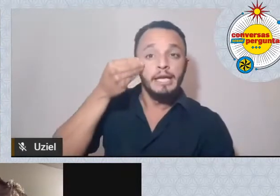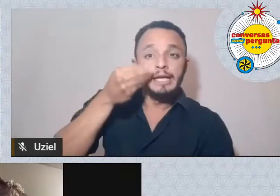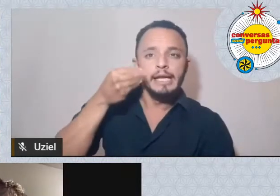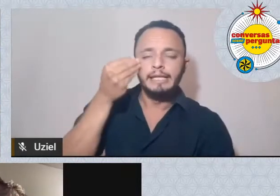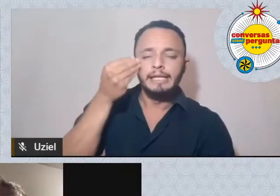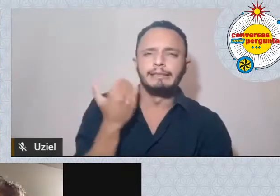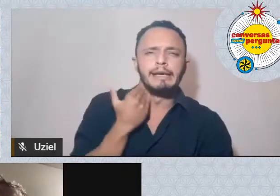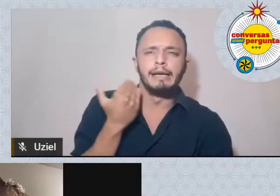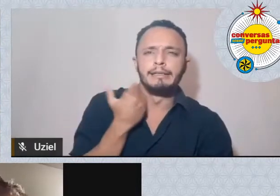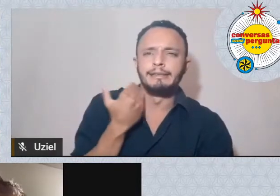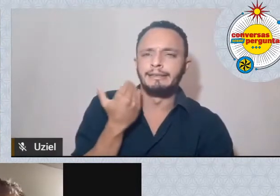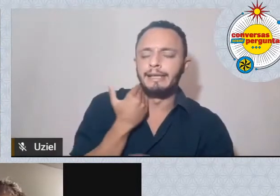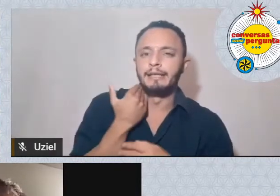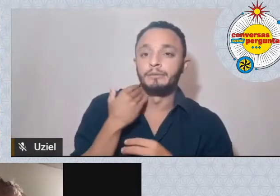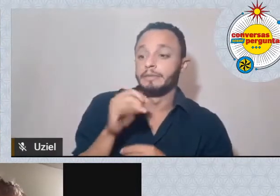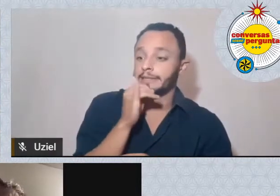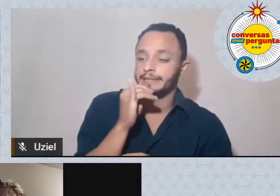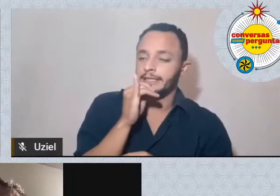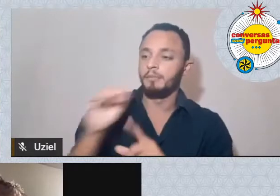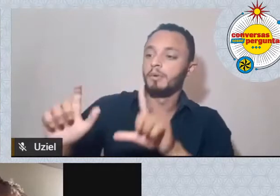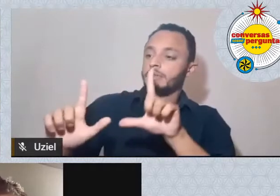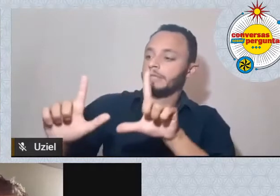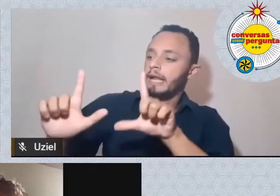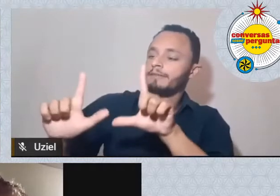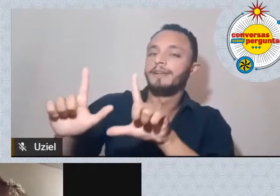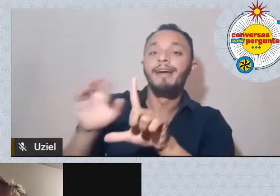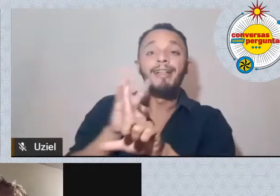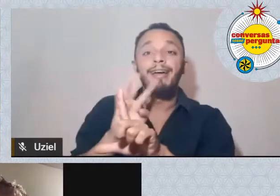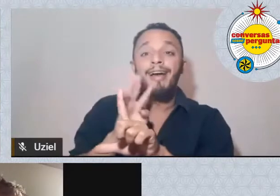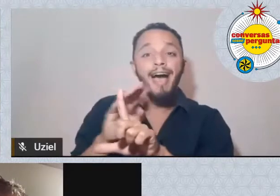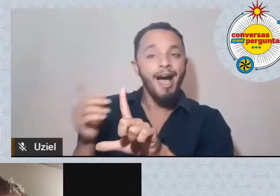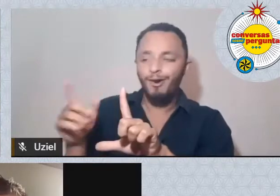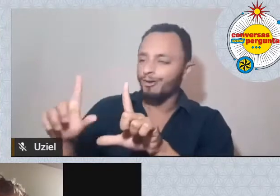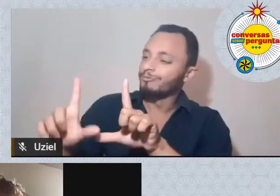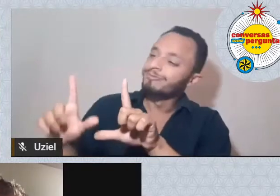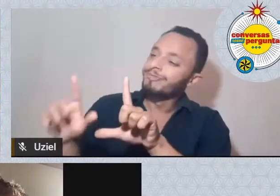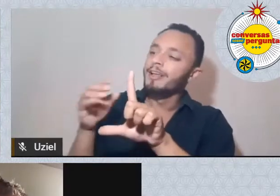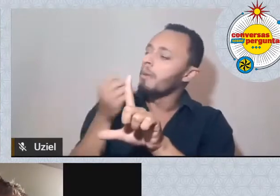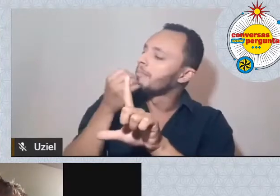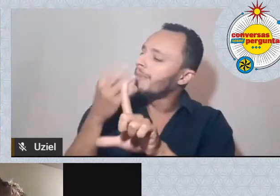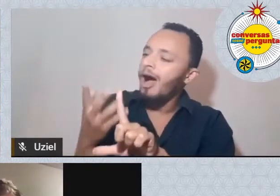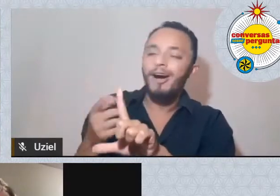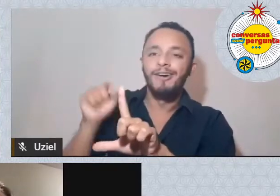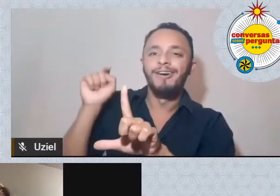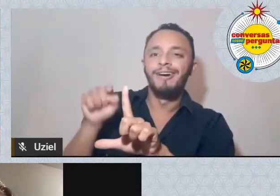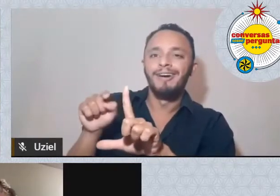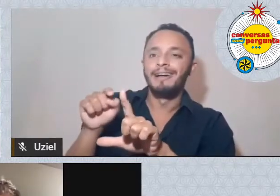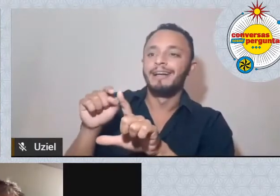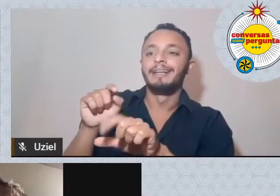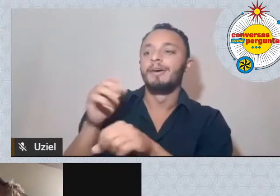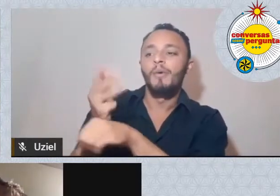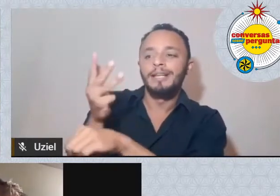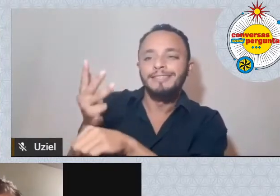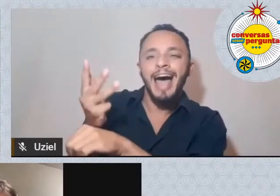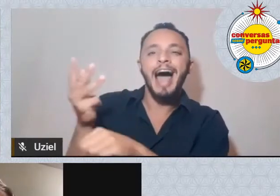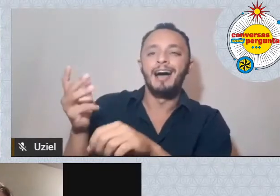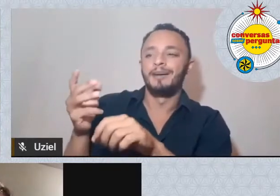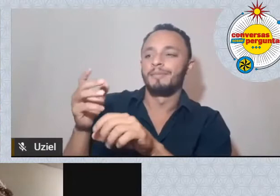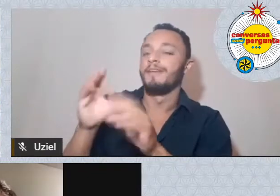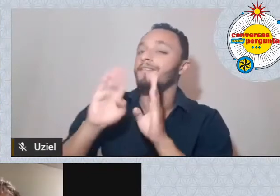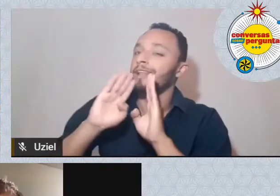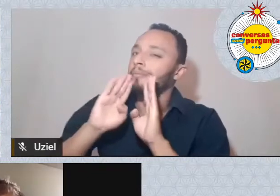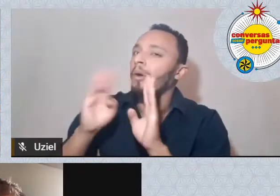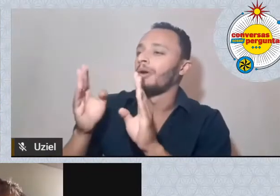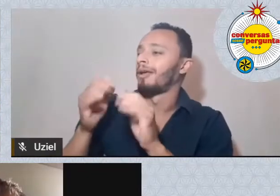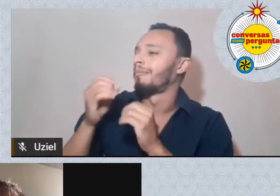com a tela, que era tudo que era tela é legal, tá na tela é bacana, rede social. Virou uma coisa assim de,